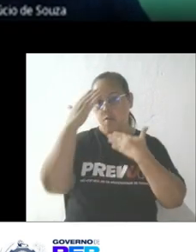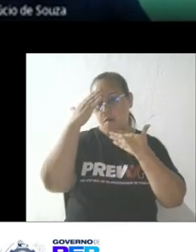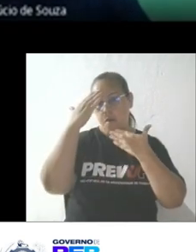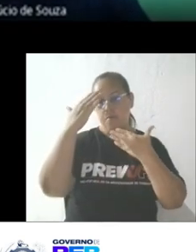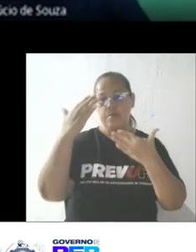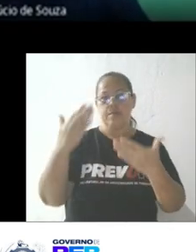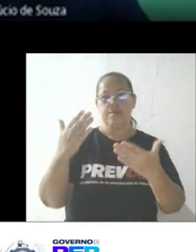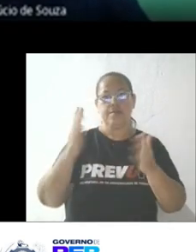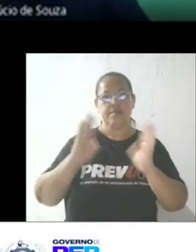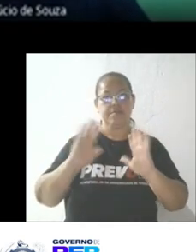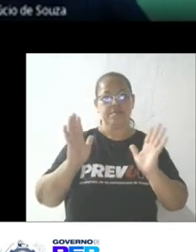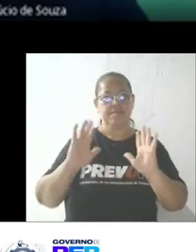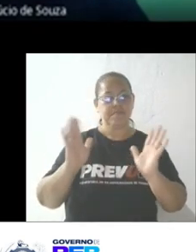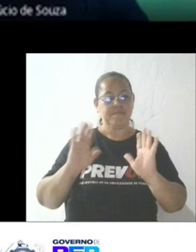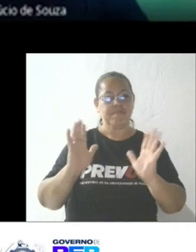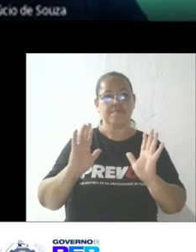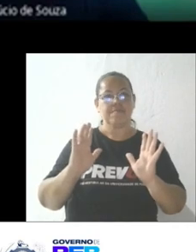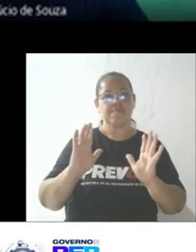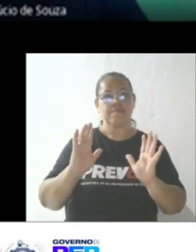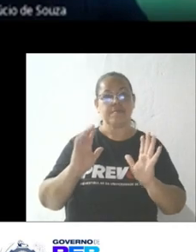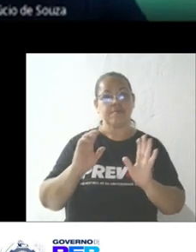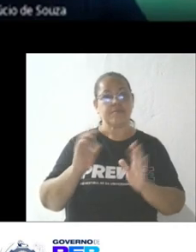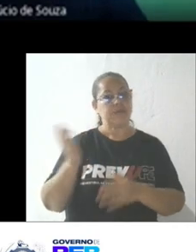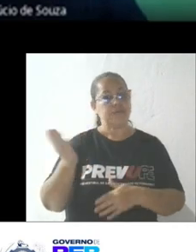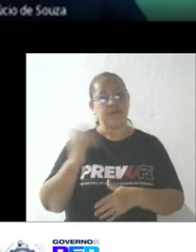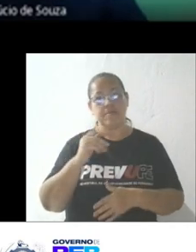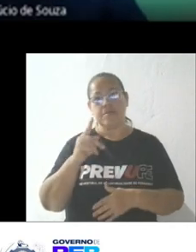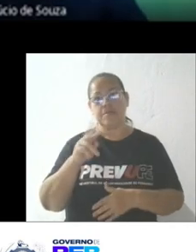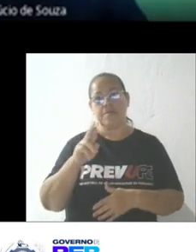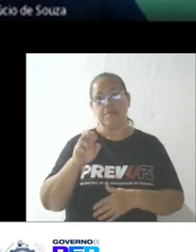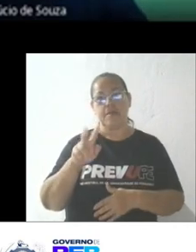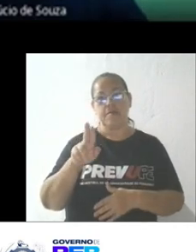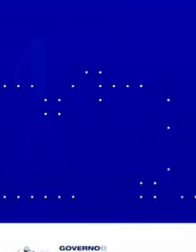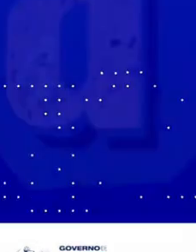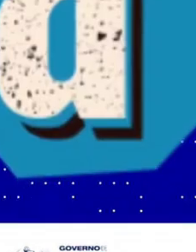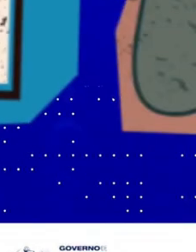próxima e simbora Prevupar até mais pessoal